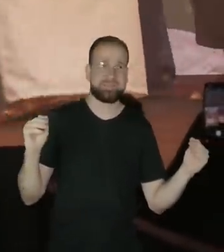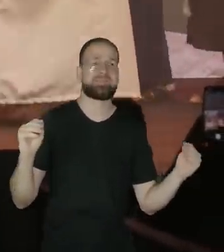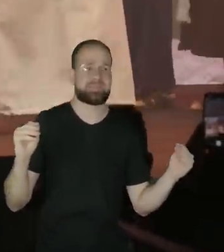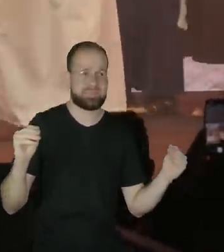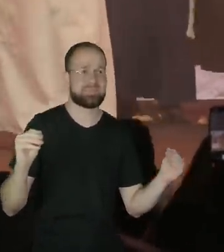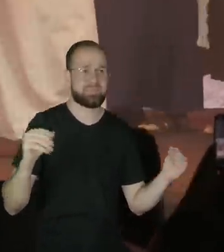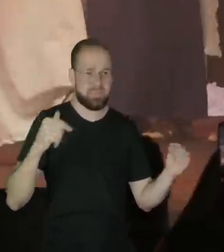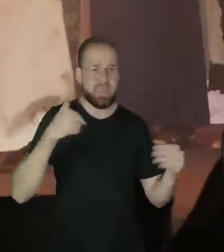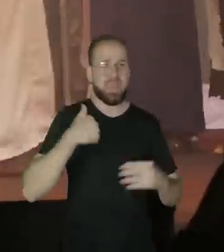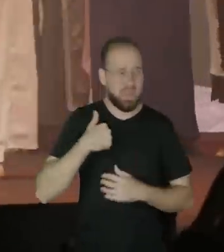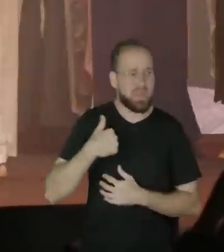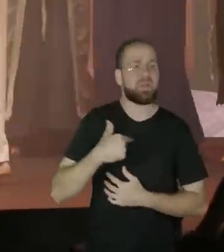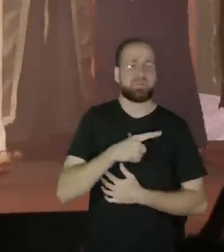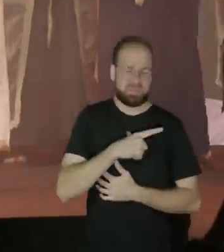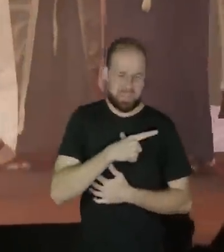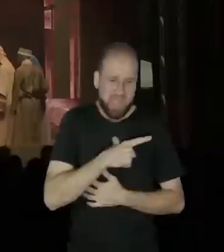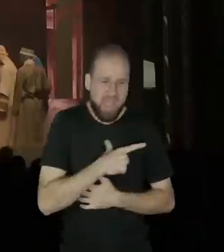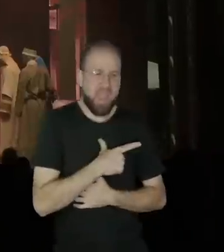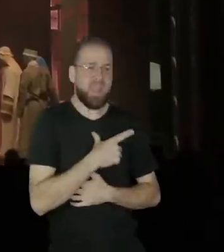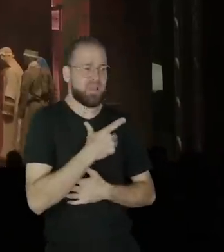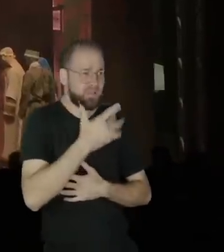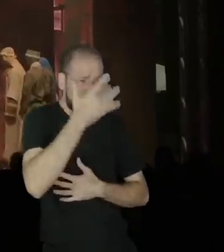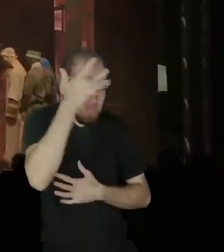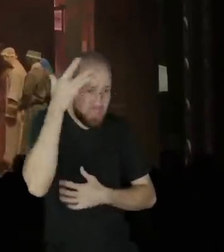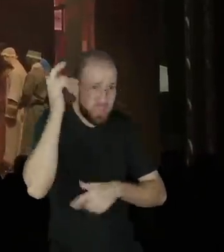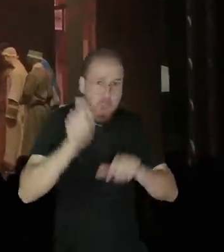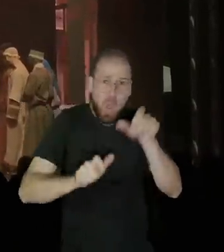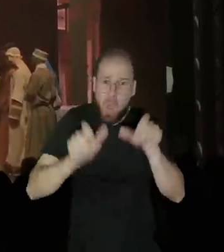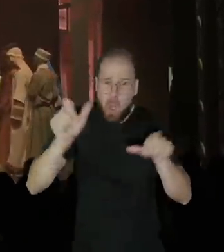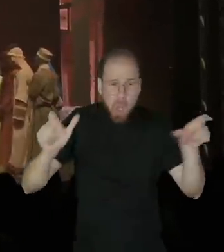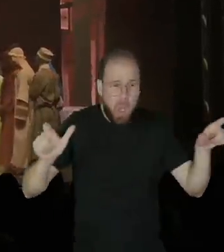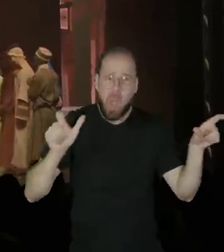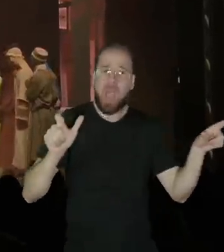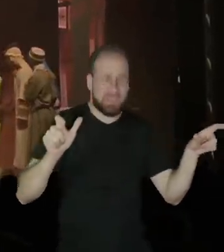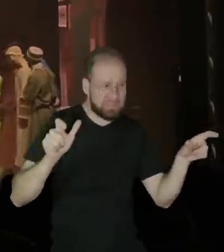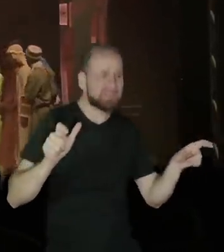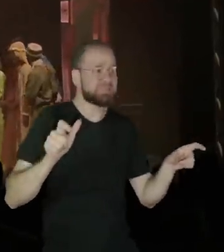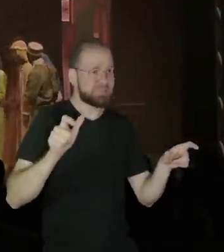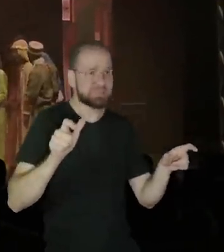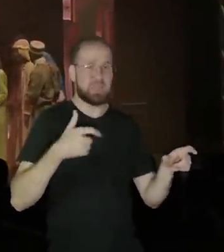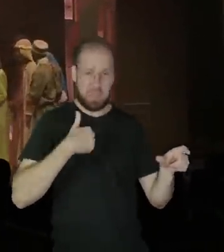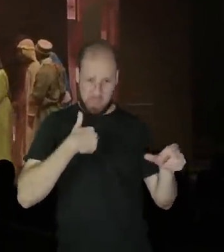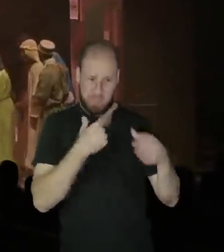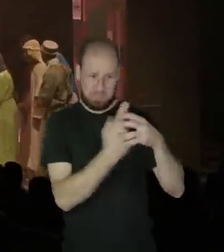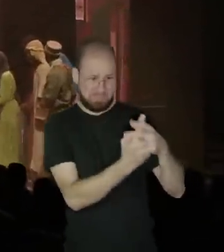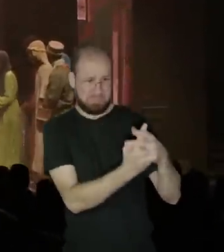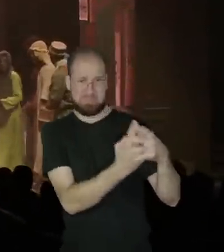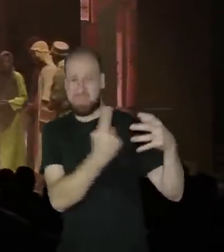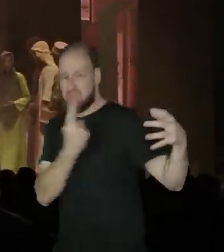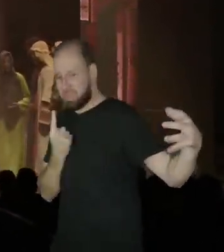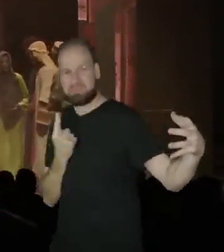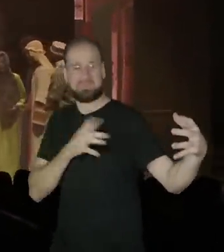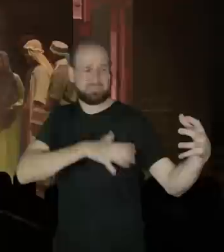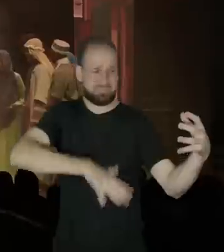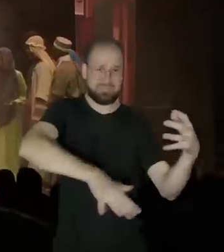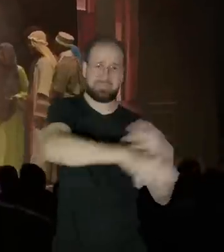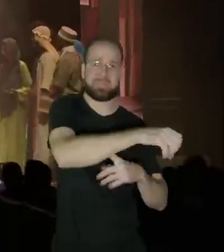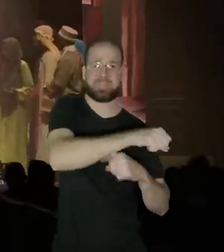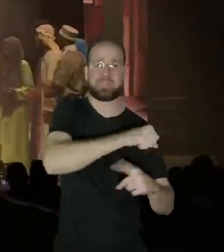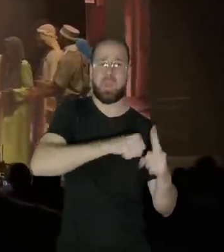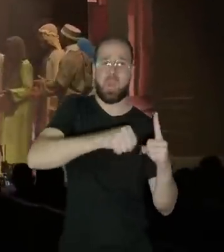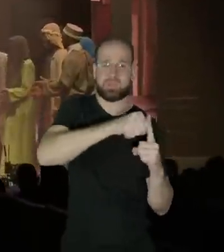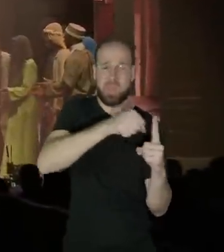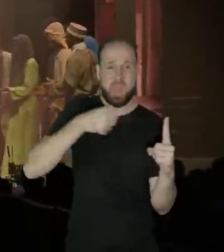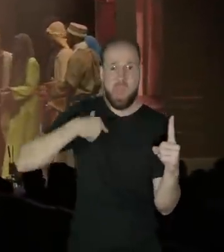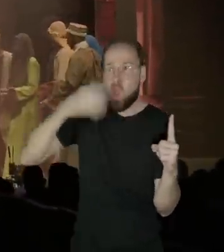Repetindo todo o meu lamento. Fui excluída da sociedade. Já não